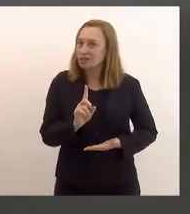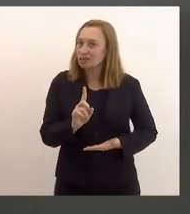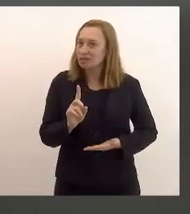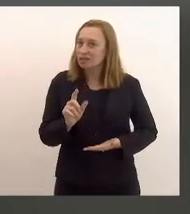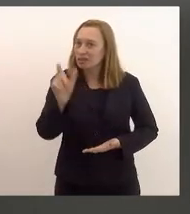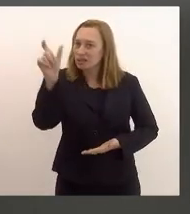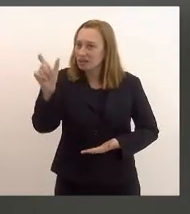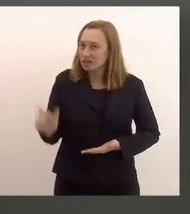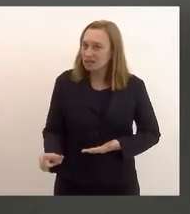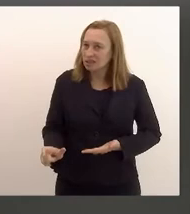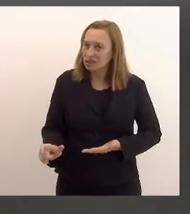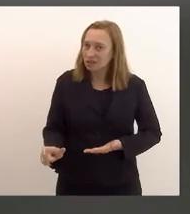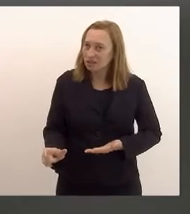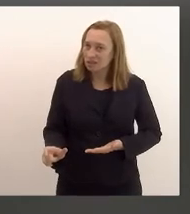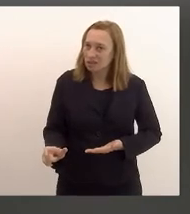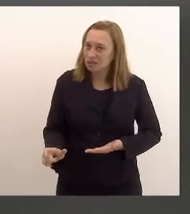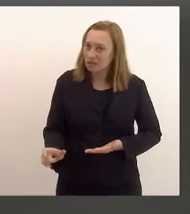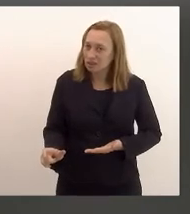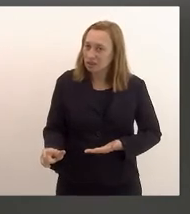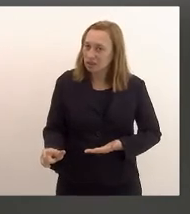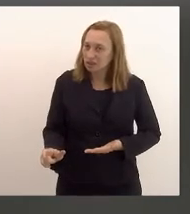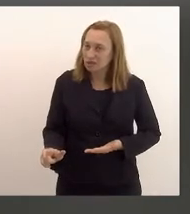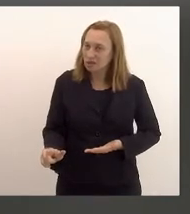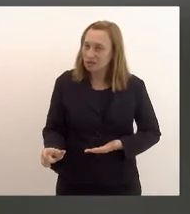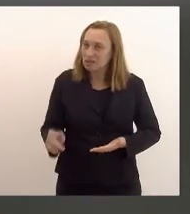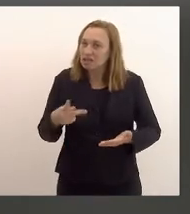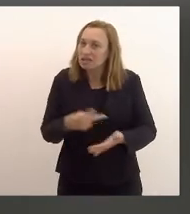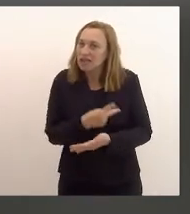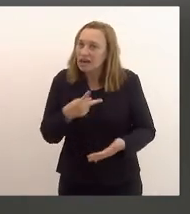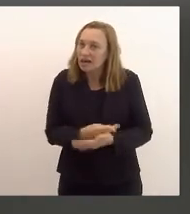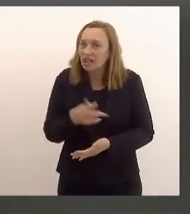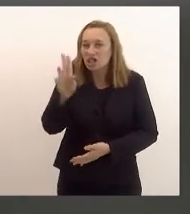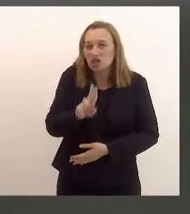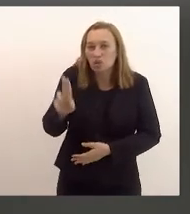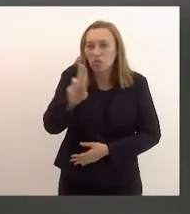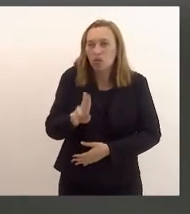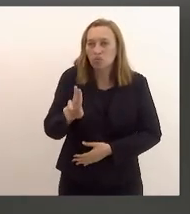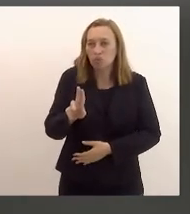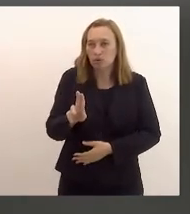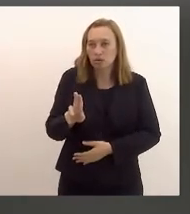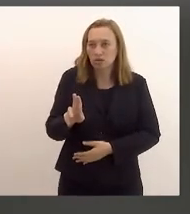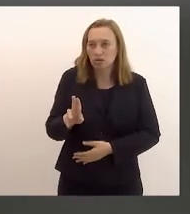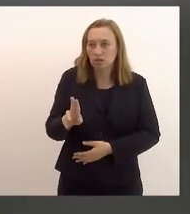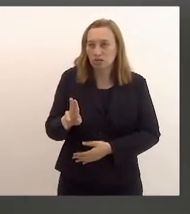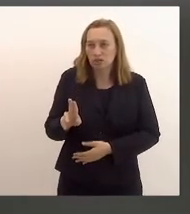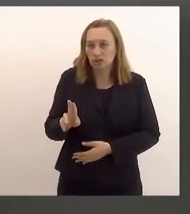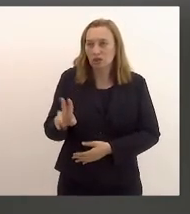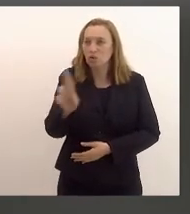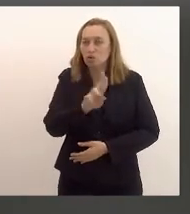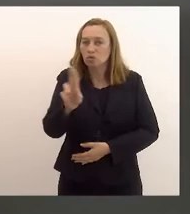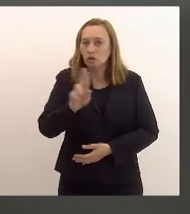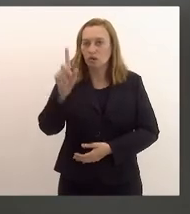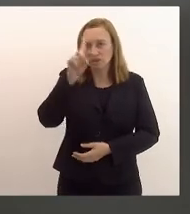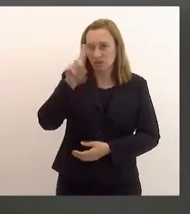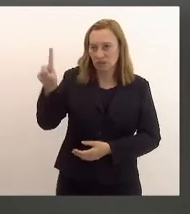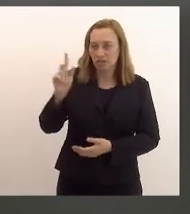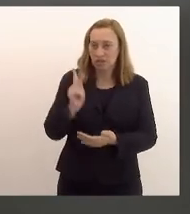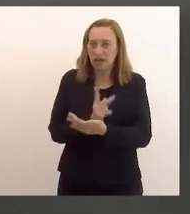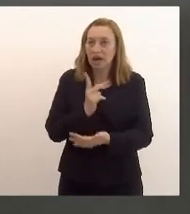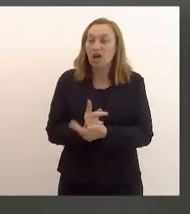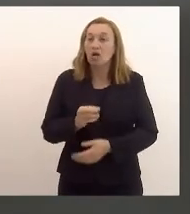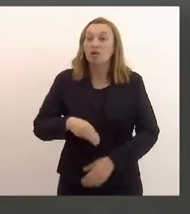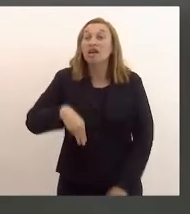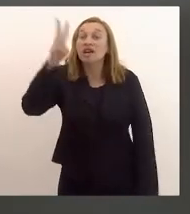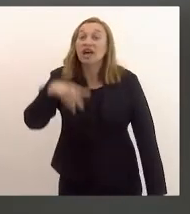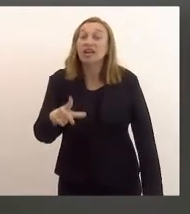pessoas pervertidas dividir divirto adas que usam em vão e de forma ilícita o nome de Deus porque quem